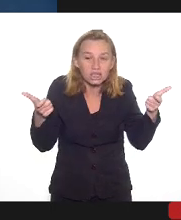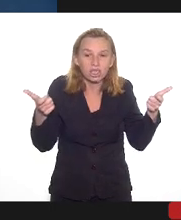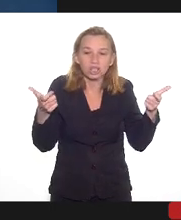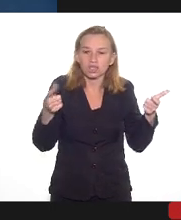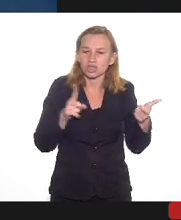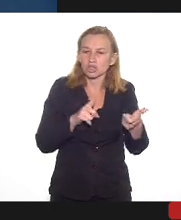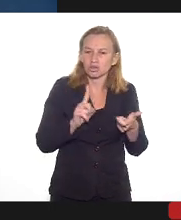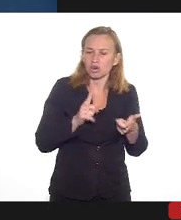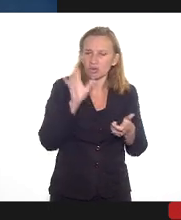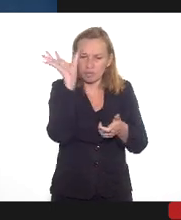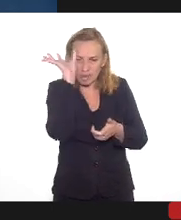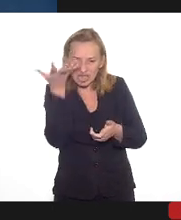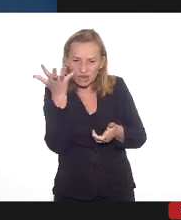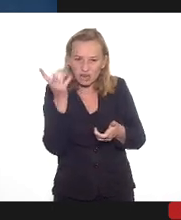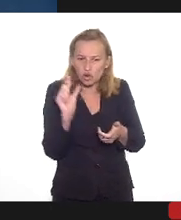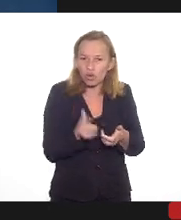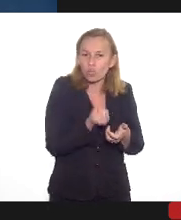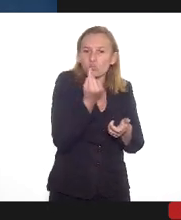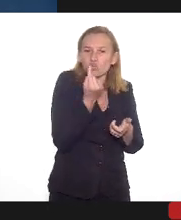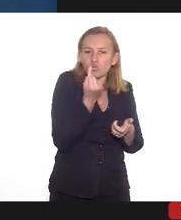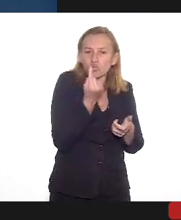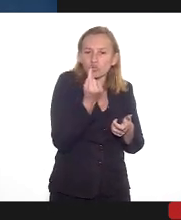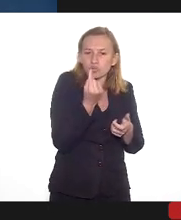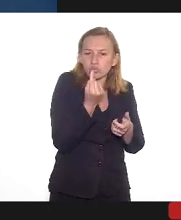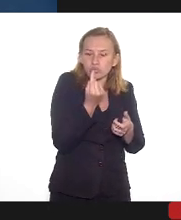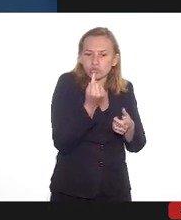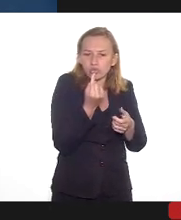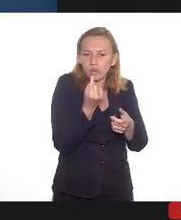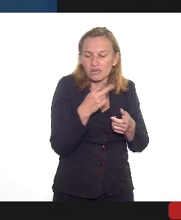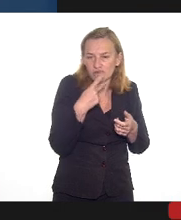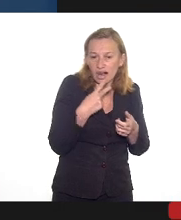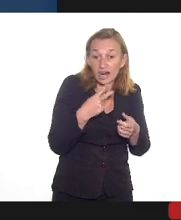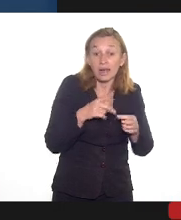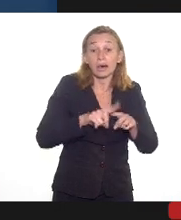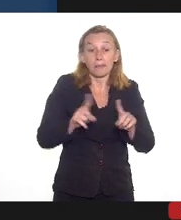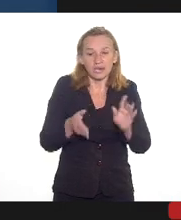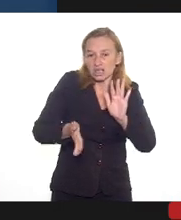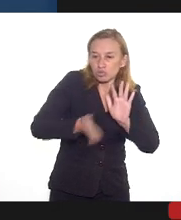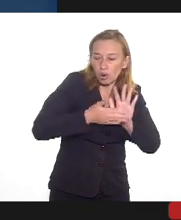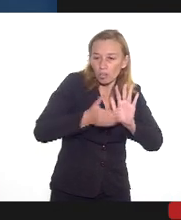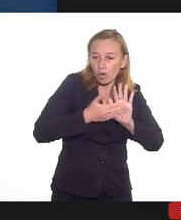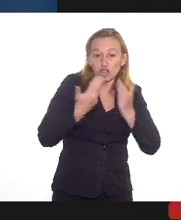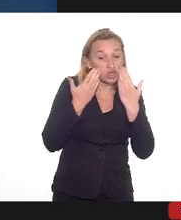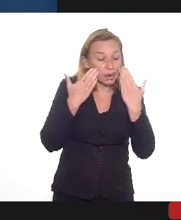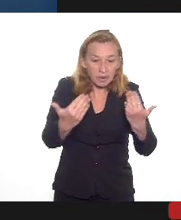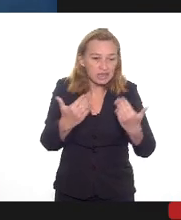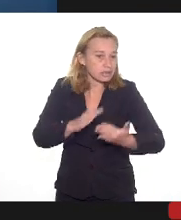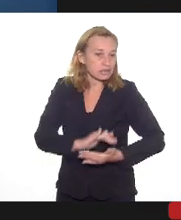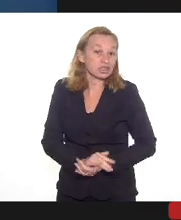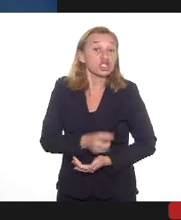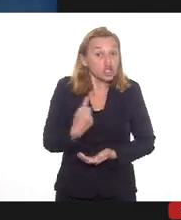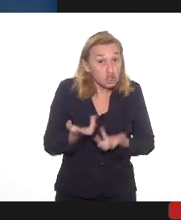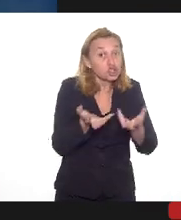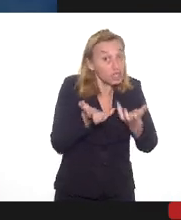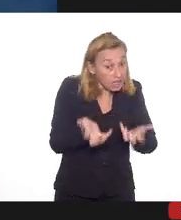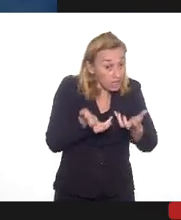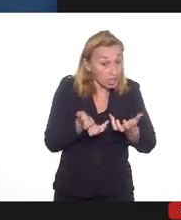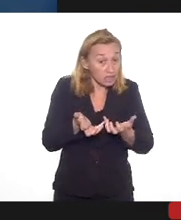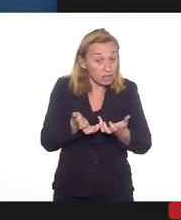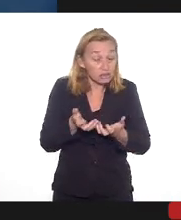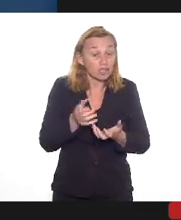vamos solucioná-lo com uma medida. Porém, as propostas estão colocadas na mesa. E nós tememos que